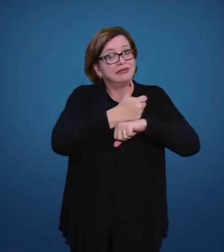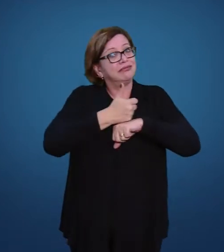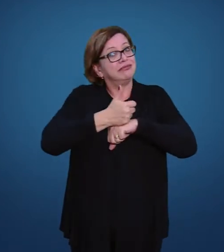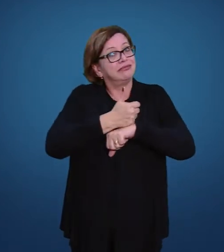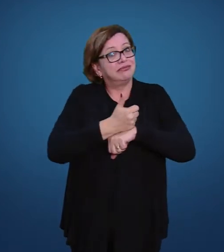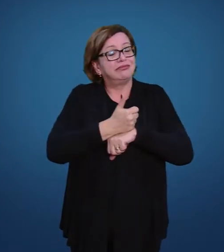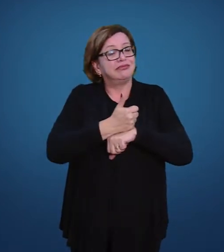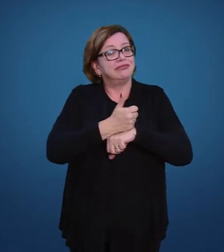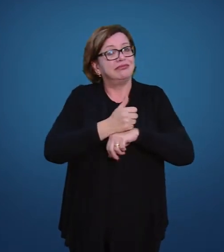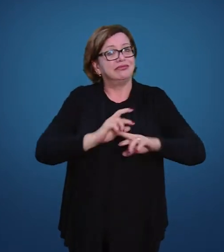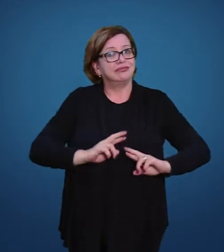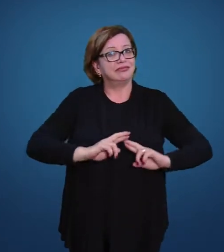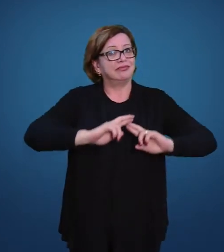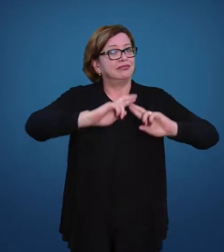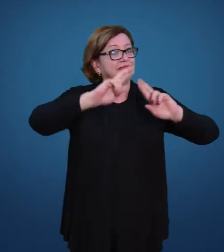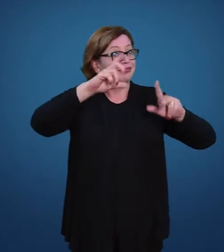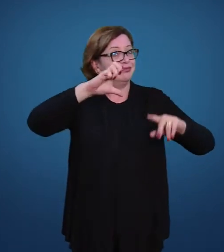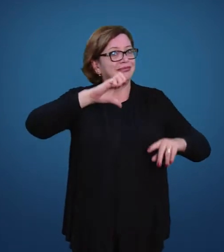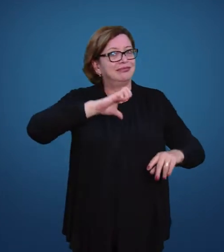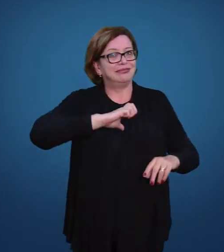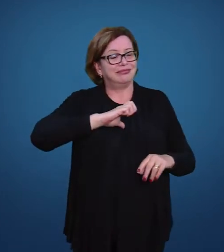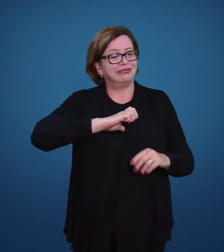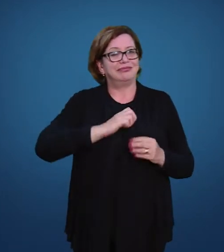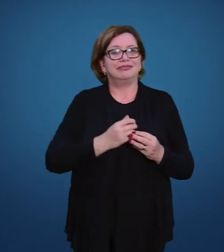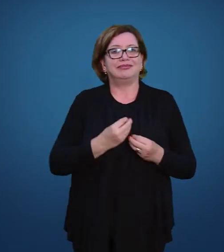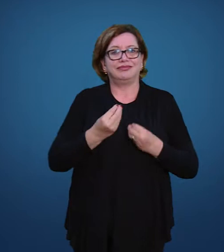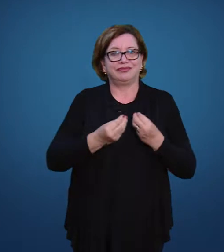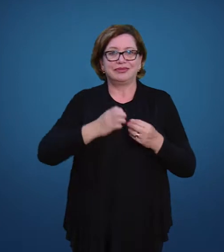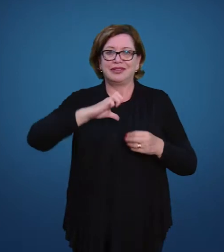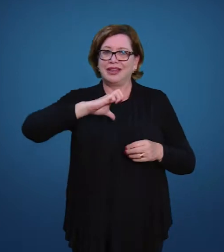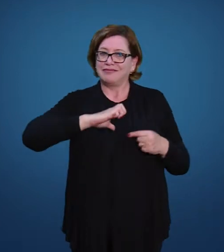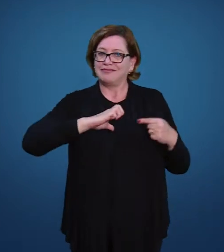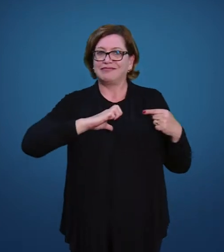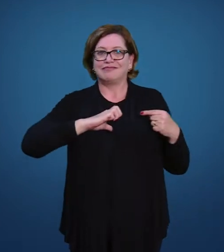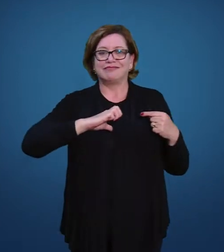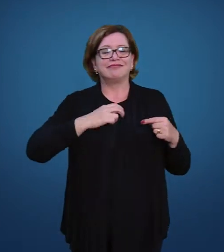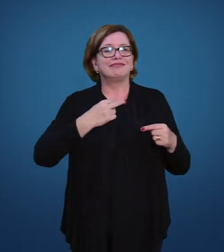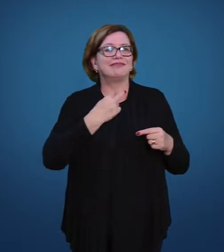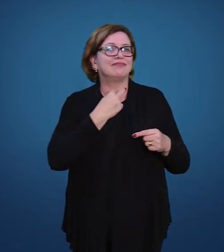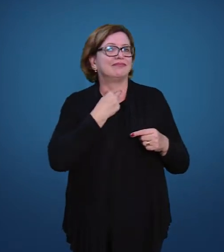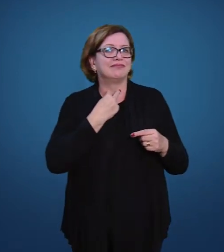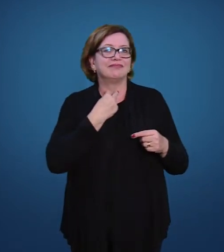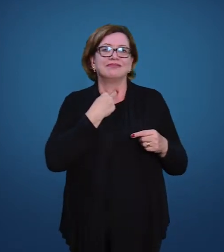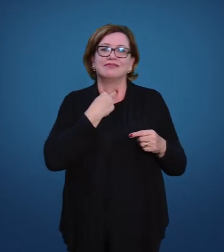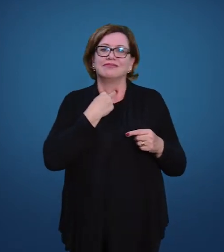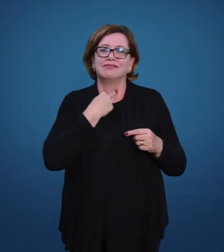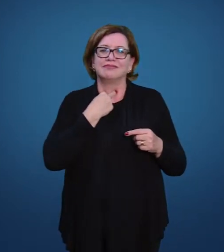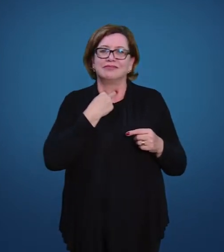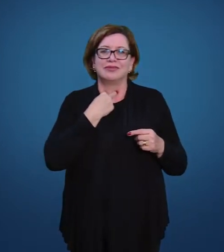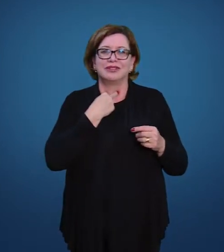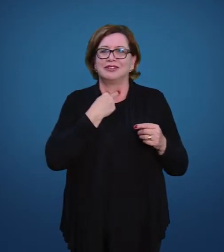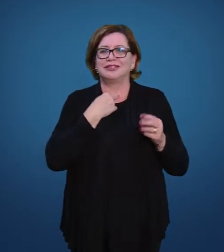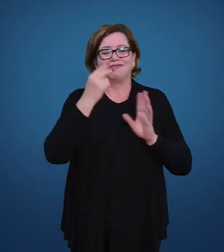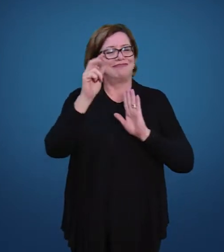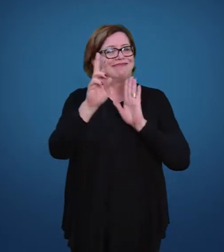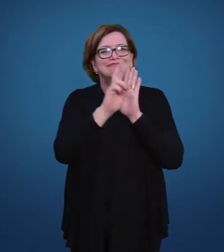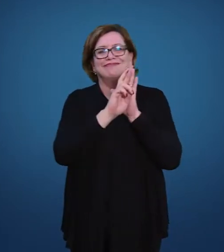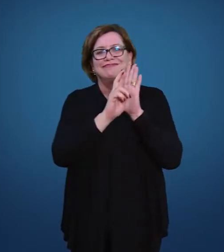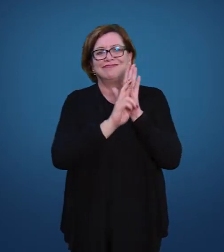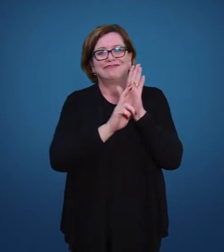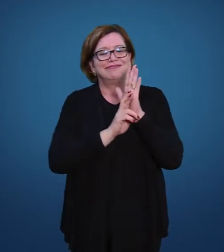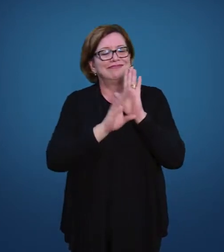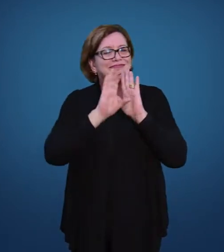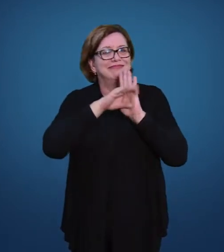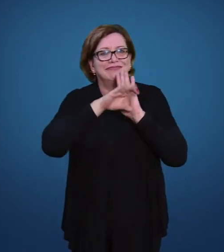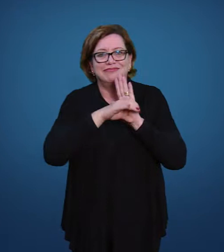imoral se não estiver de acordo com aqueles preceitos. Ética não pode ser determinada por conceitos